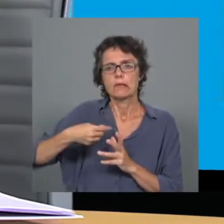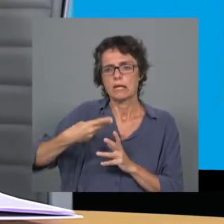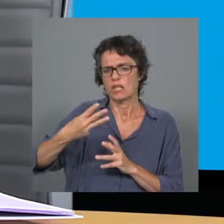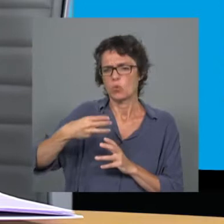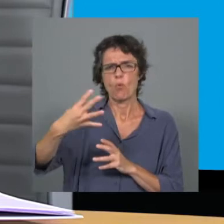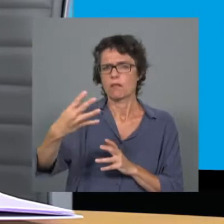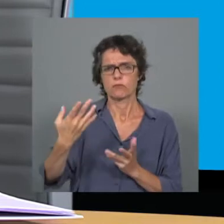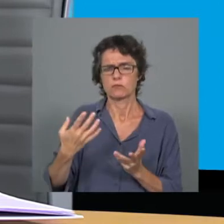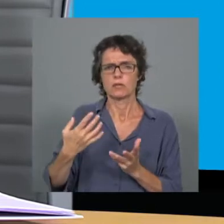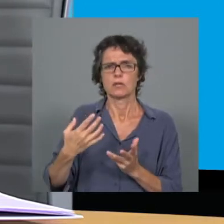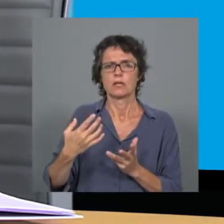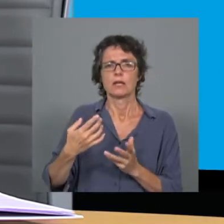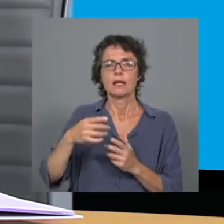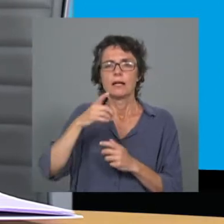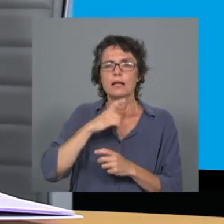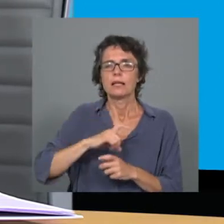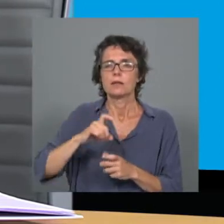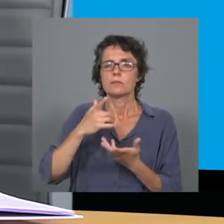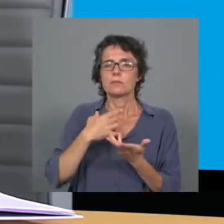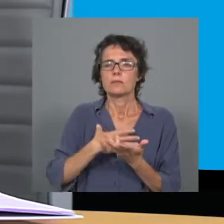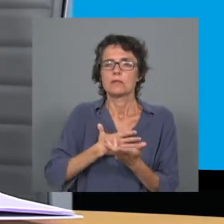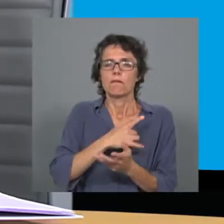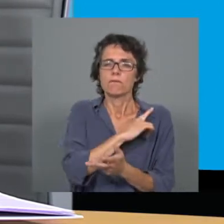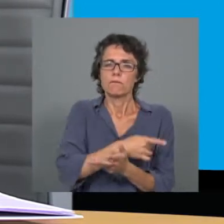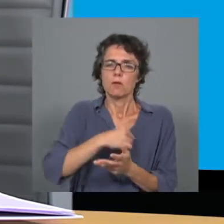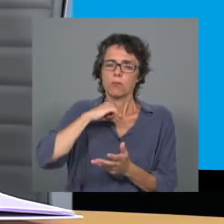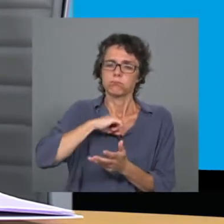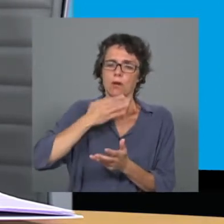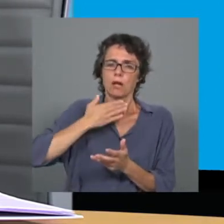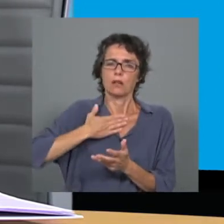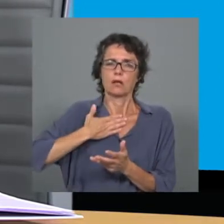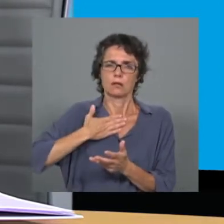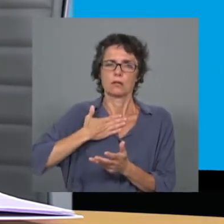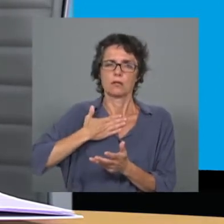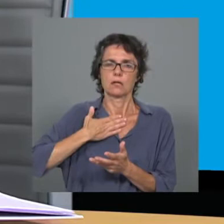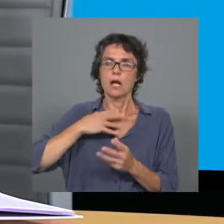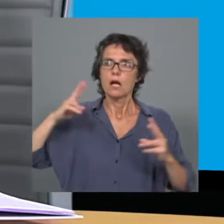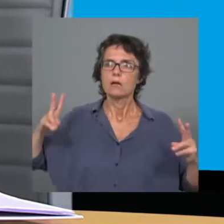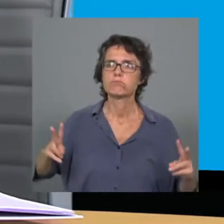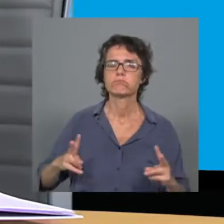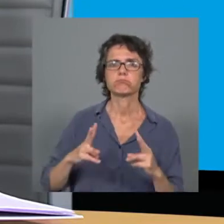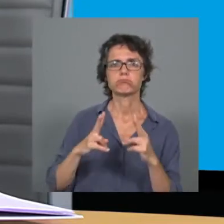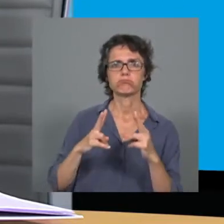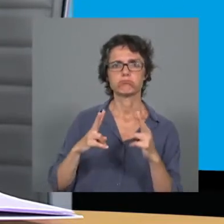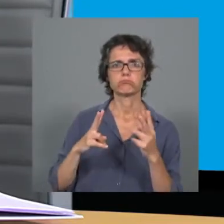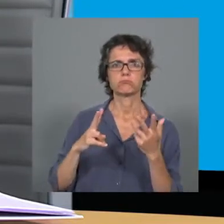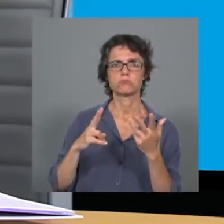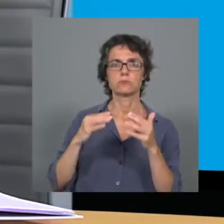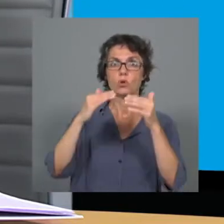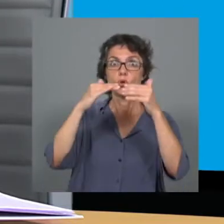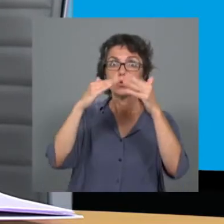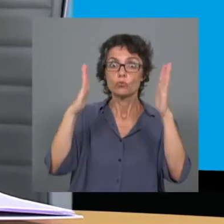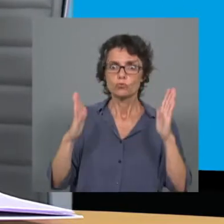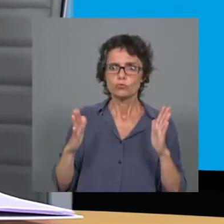seja, a força que tem realmente a possibilidade de estarmos juntos, de estarmos debaixo do mesmo teto,